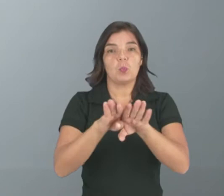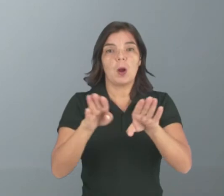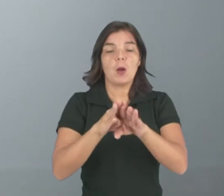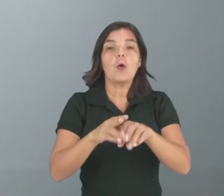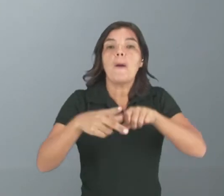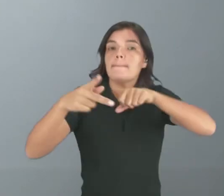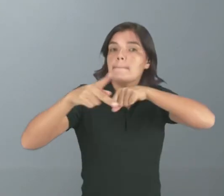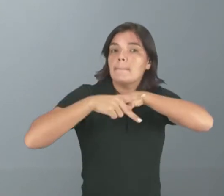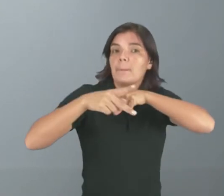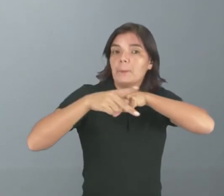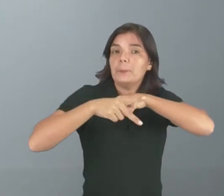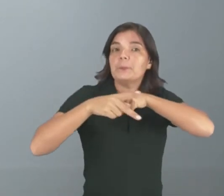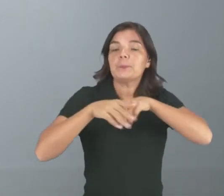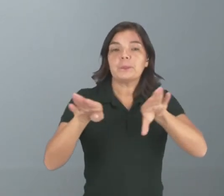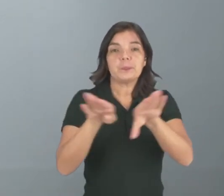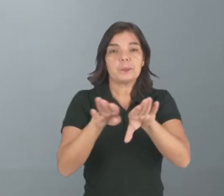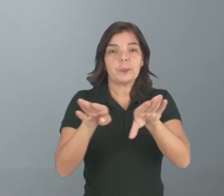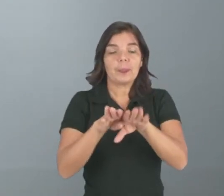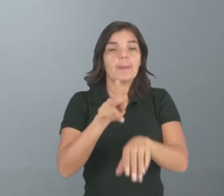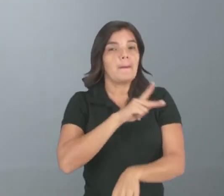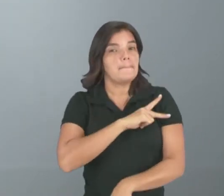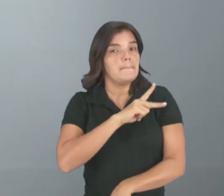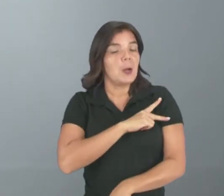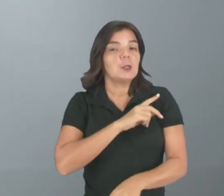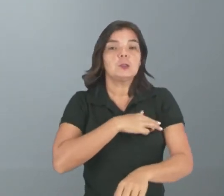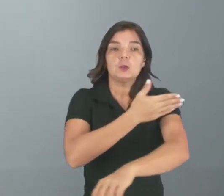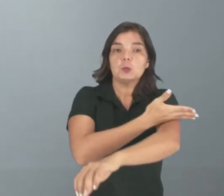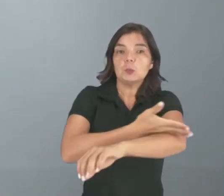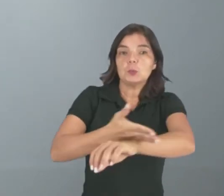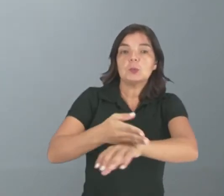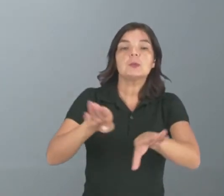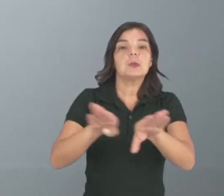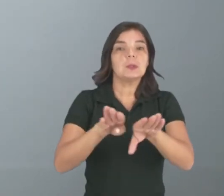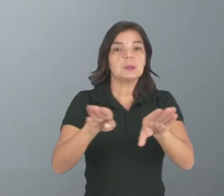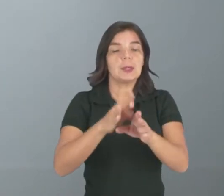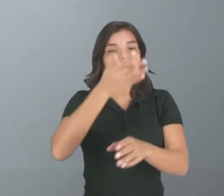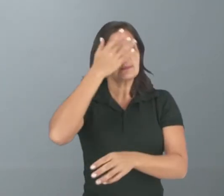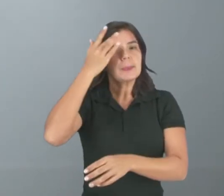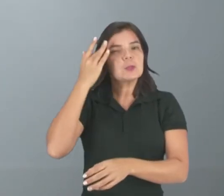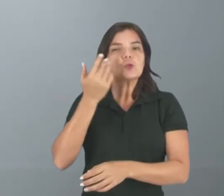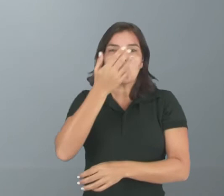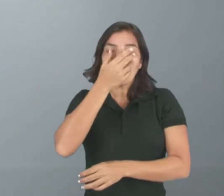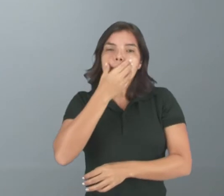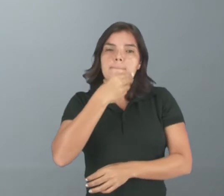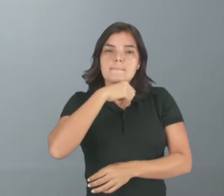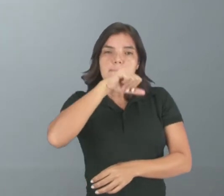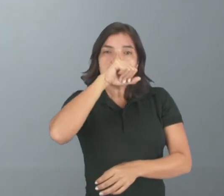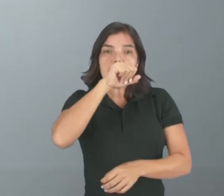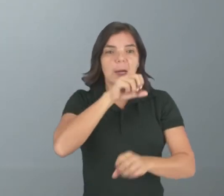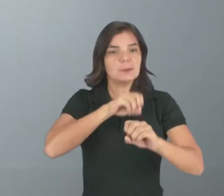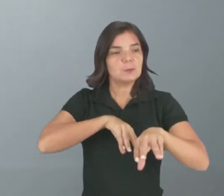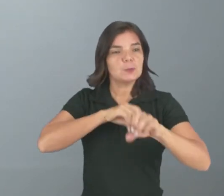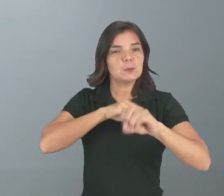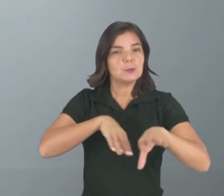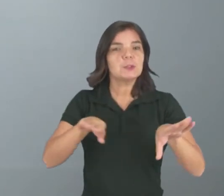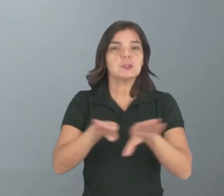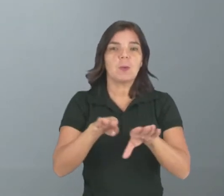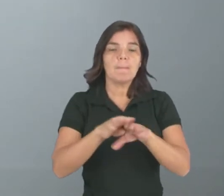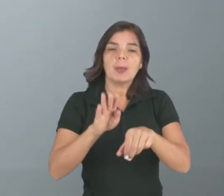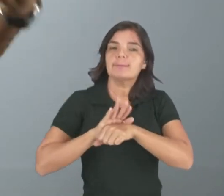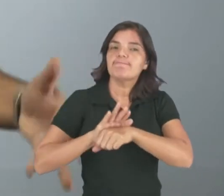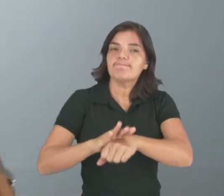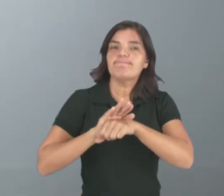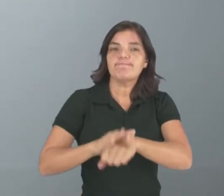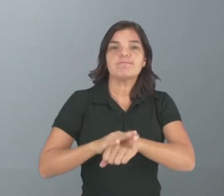apóstolo Paulo, né, sustentado pela a tradição dos patriarcas, né, da patrística, sustentado